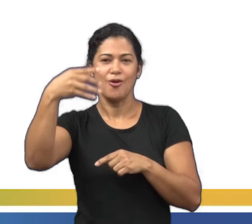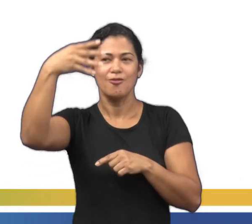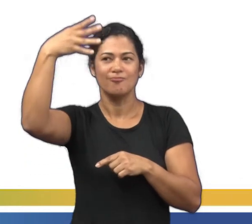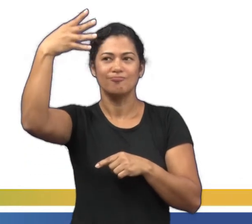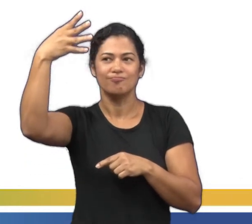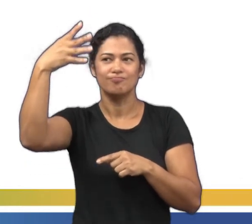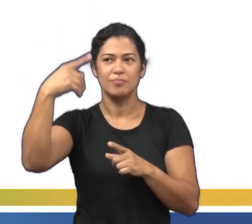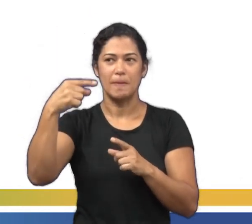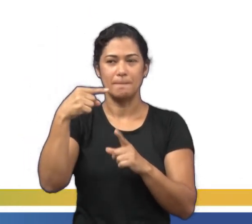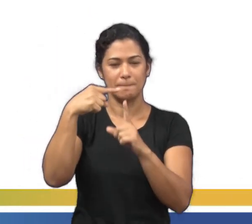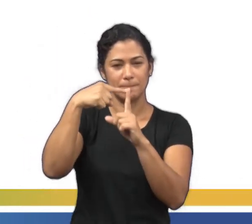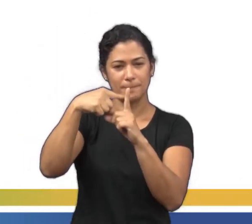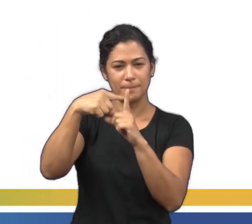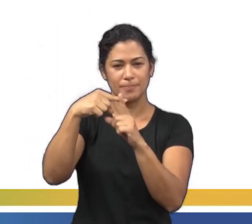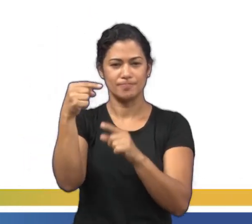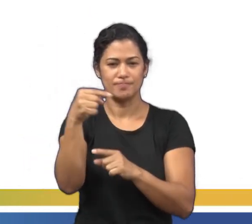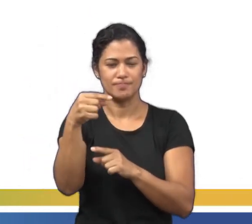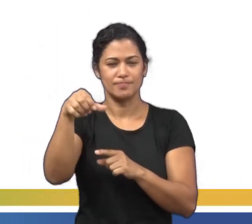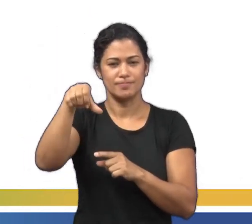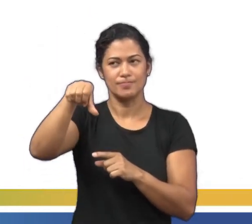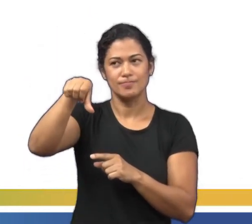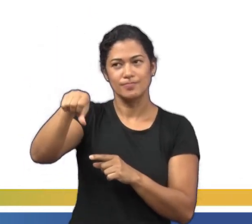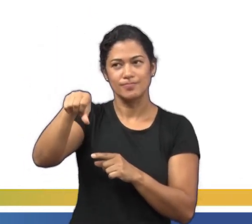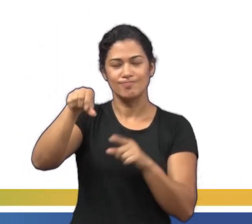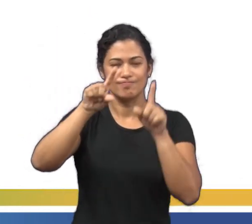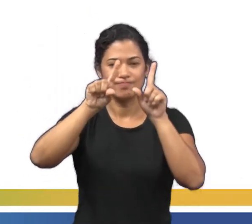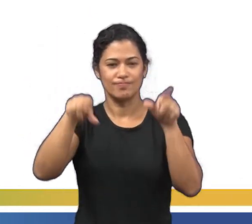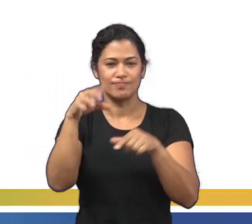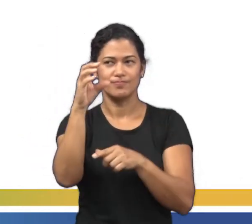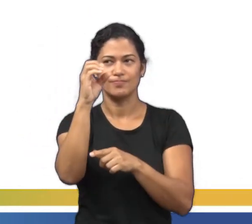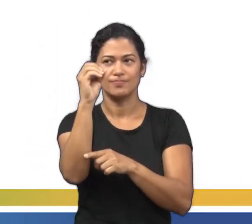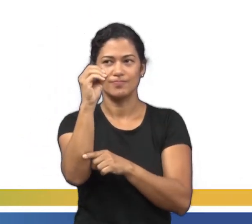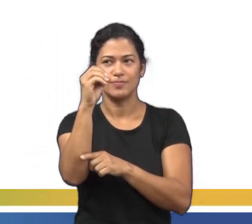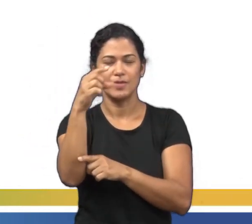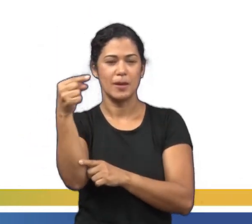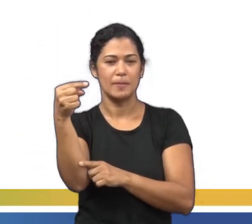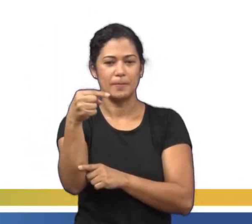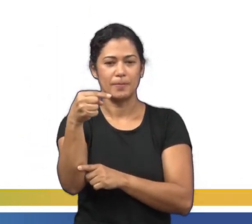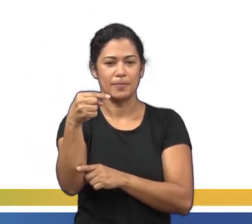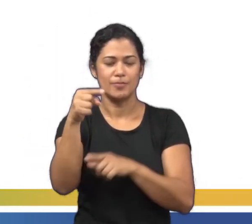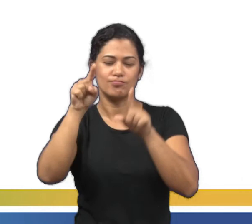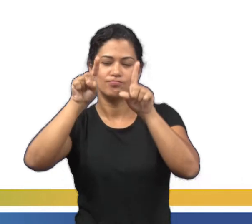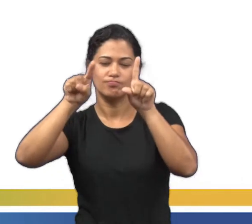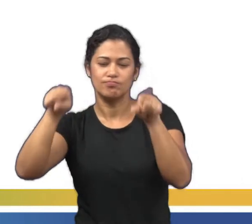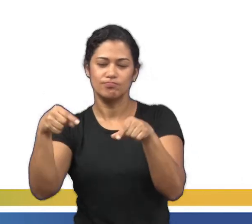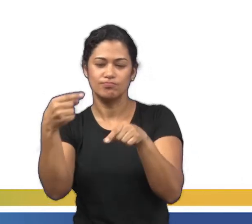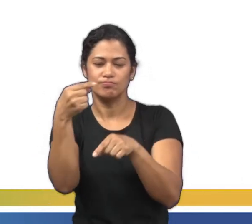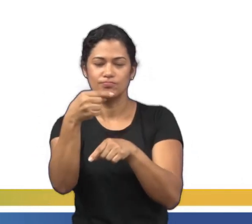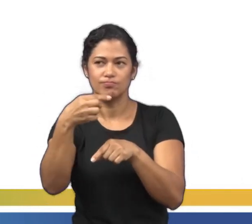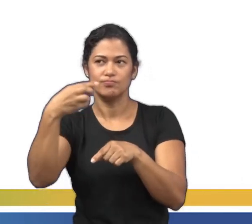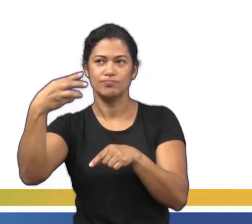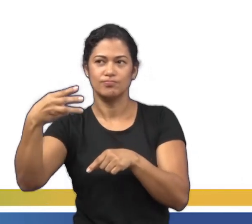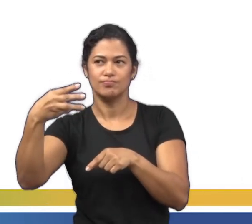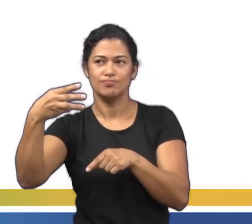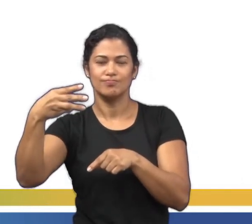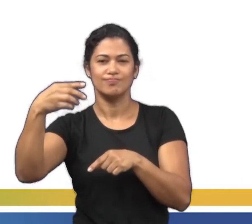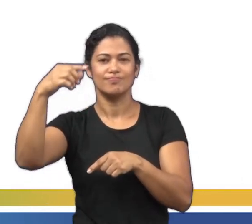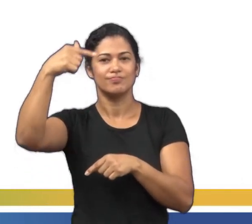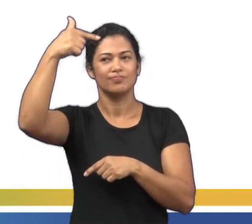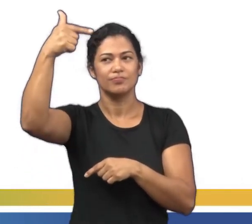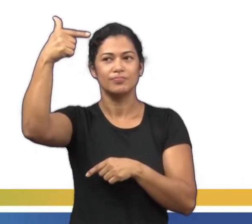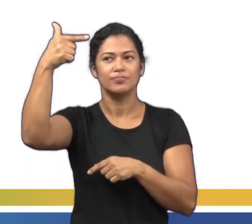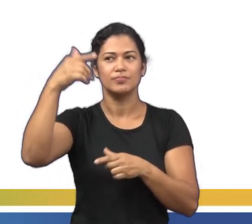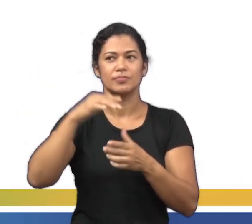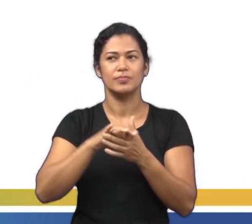9 elevado a zero menos 3 ao quadrado é. Vamos resolver as três potências separadamente